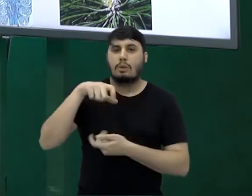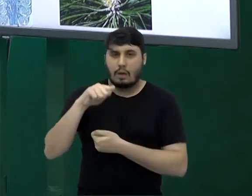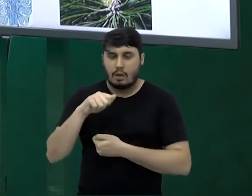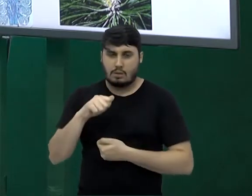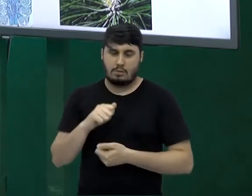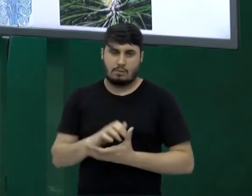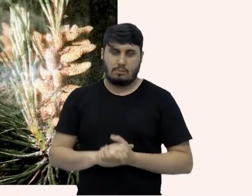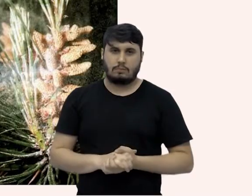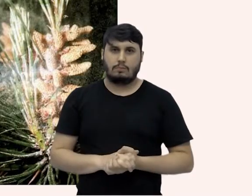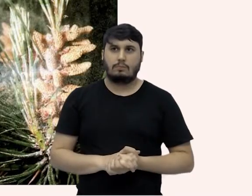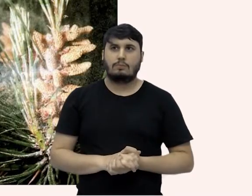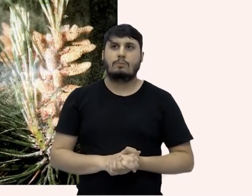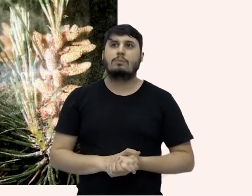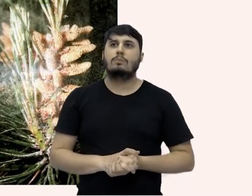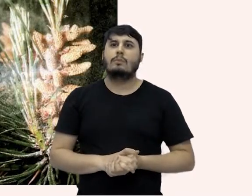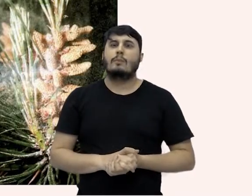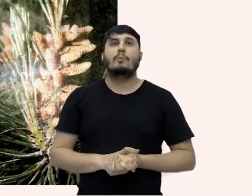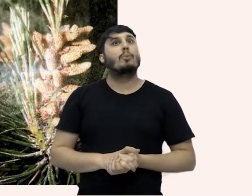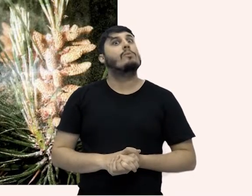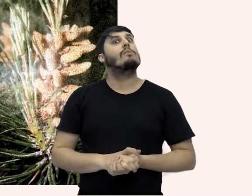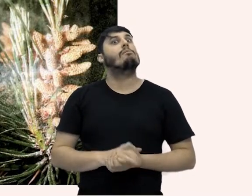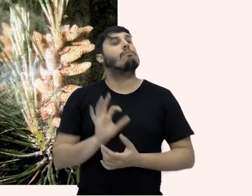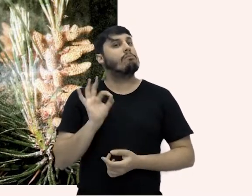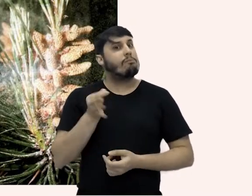terrestre. Isso aqui, ó, pólen.